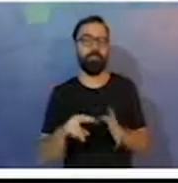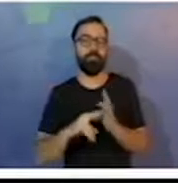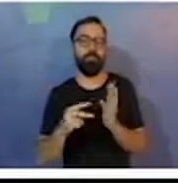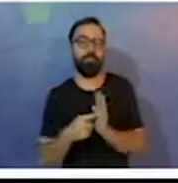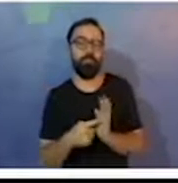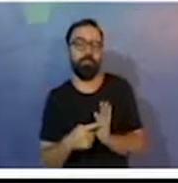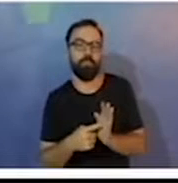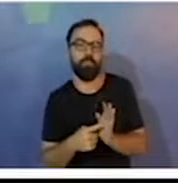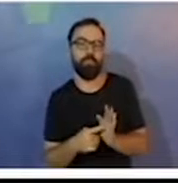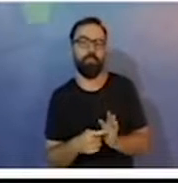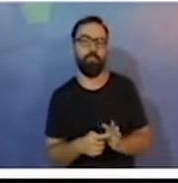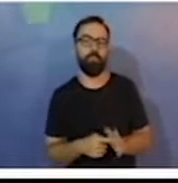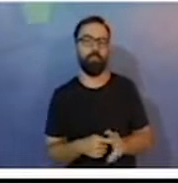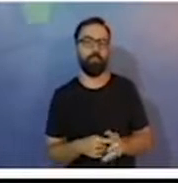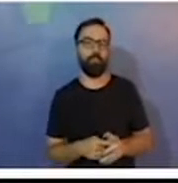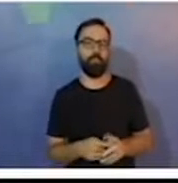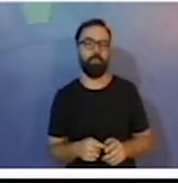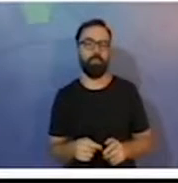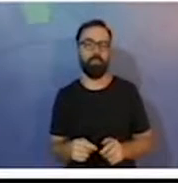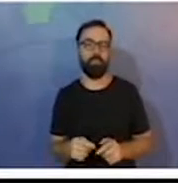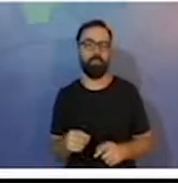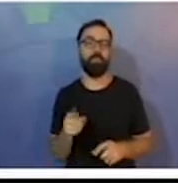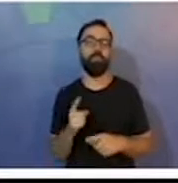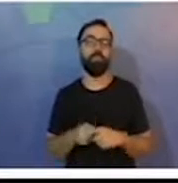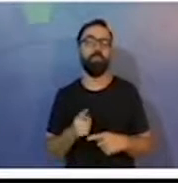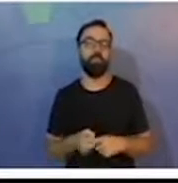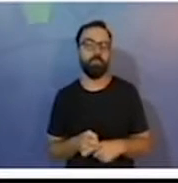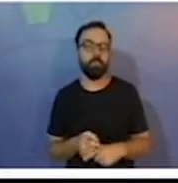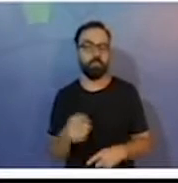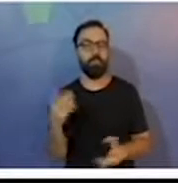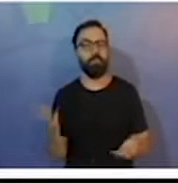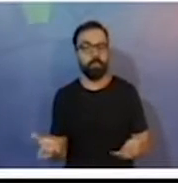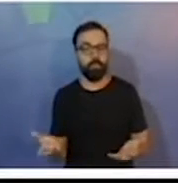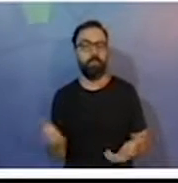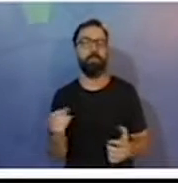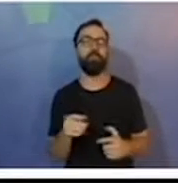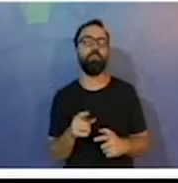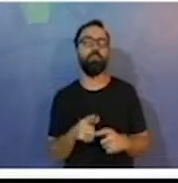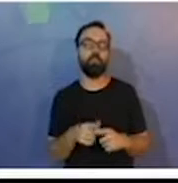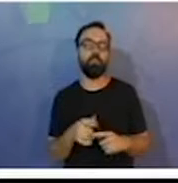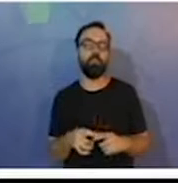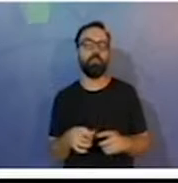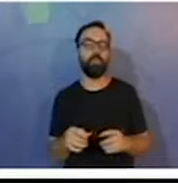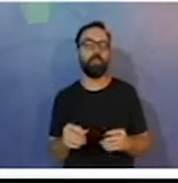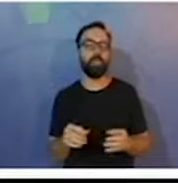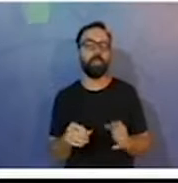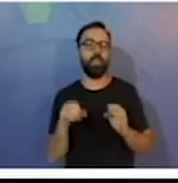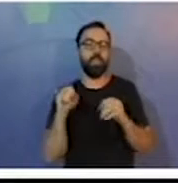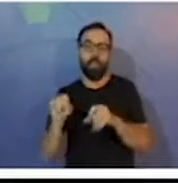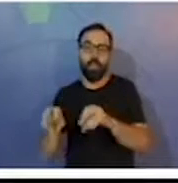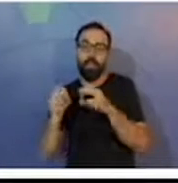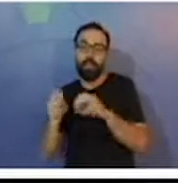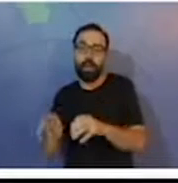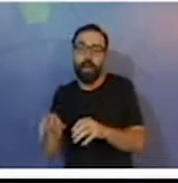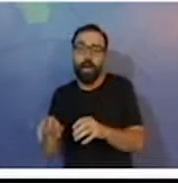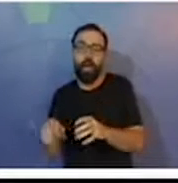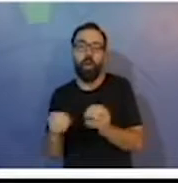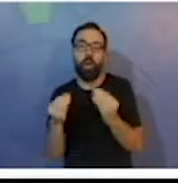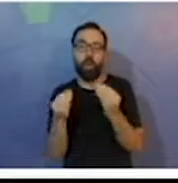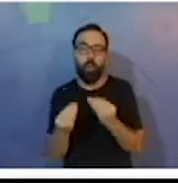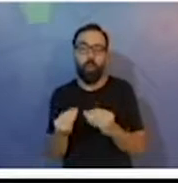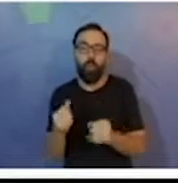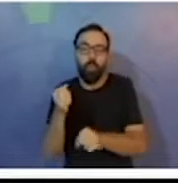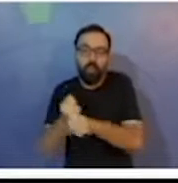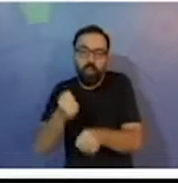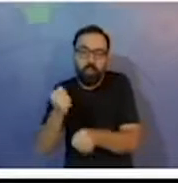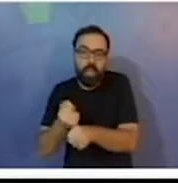finalidade é ensinar como fabricar um colar com casca de ovo os dois esse texto é